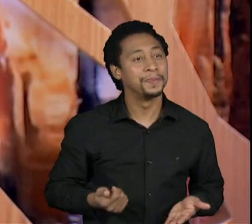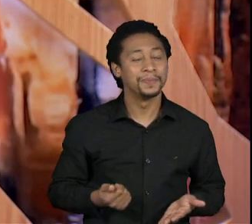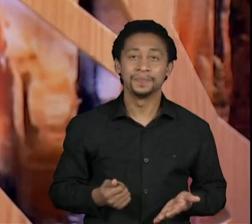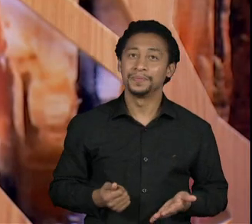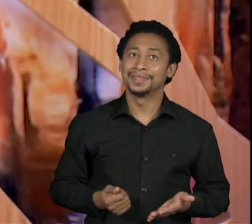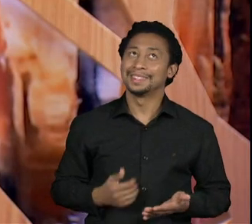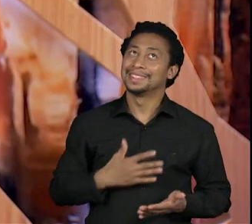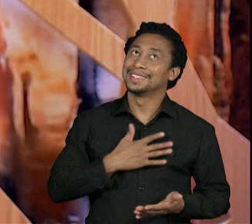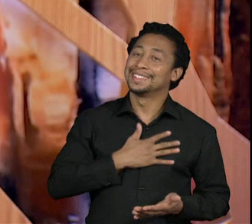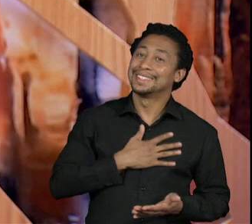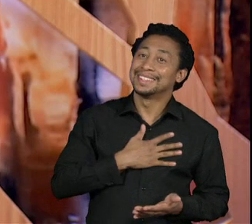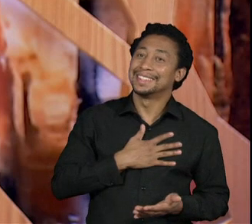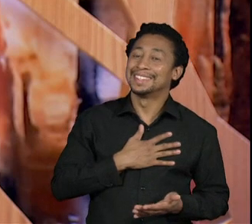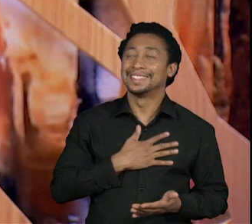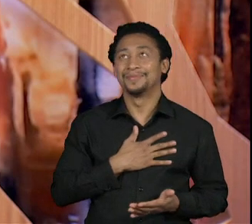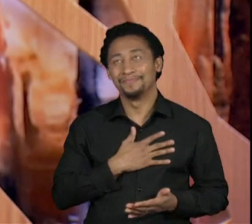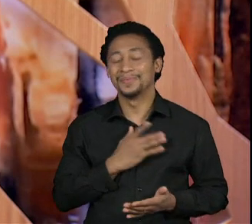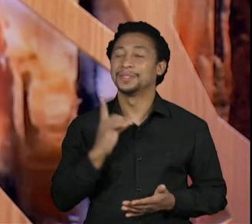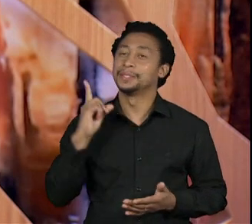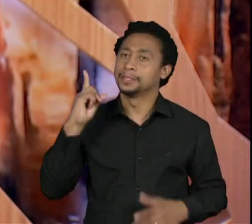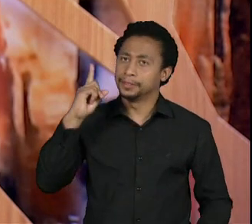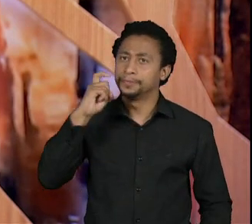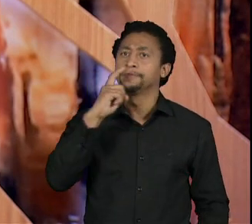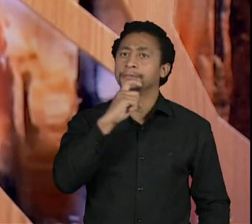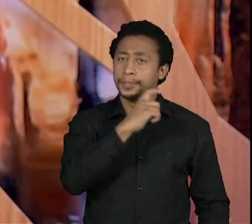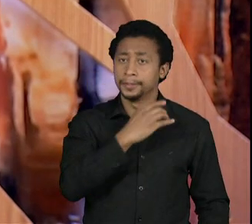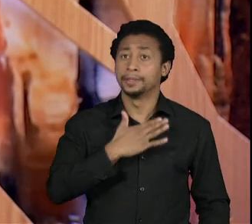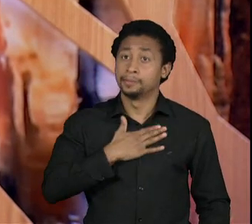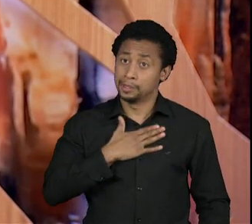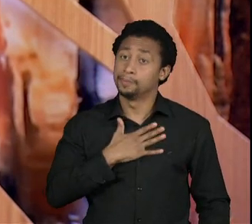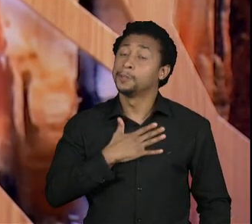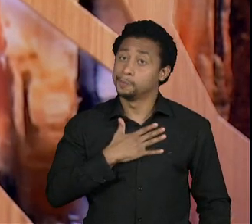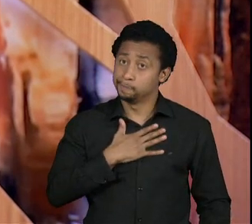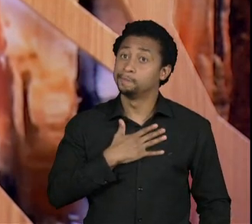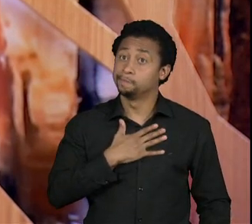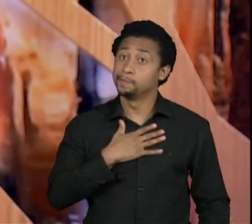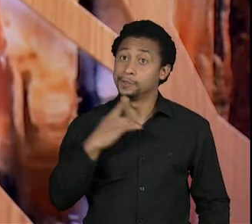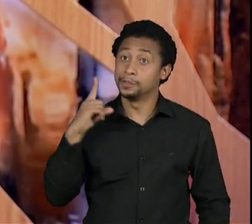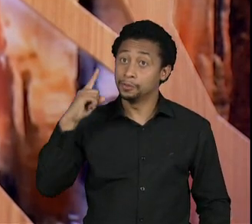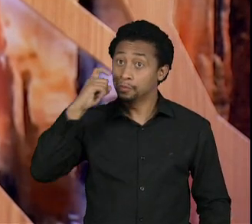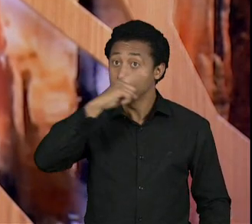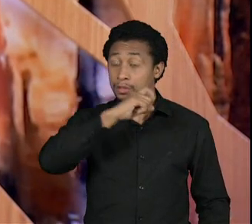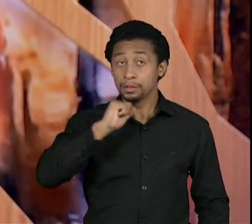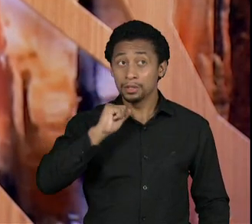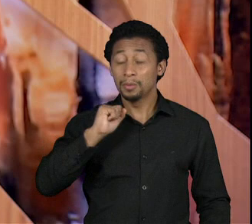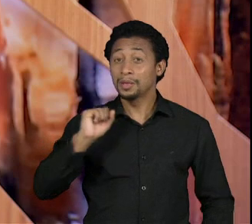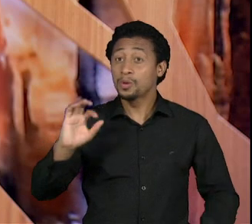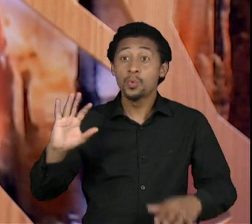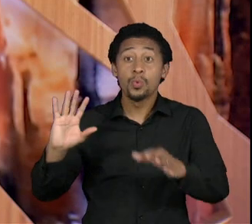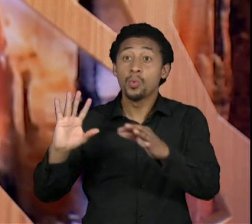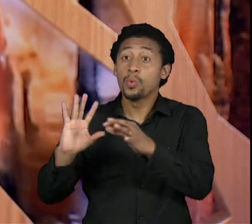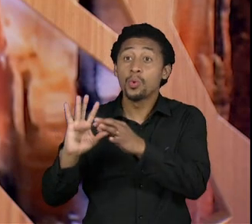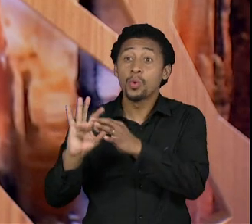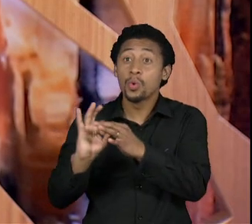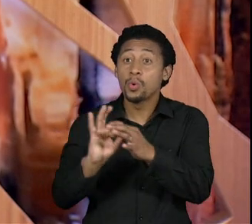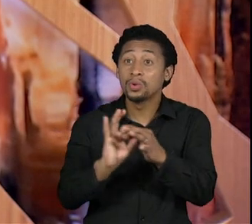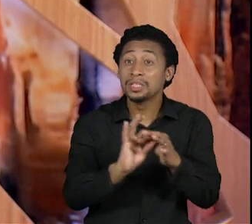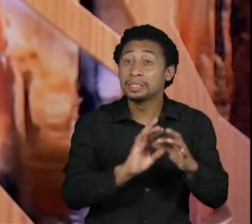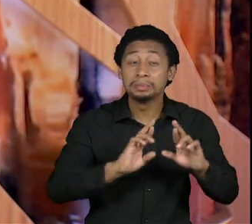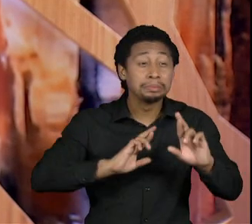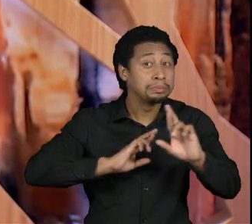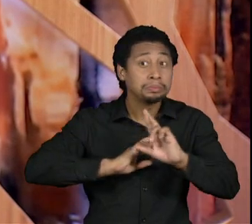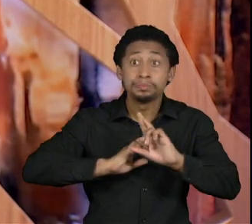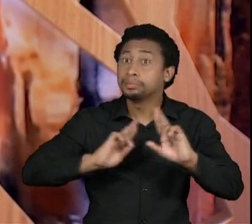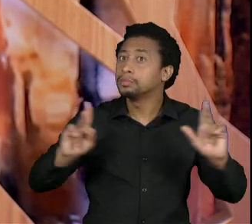Olha, foi muito difícil para mim, sabe? Porque é um contexto diferente daquilo que eu